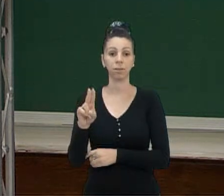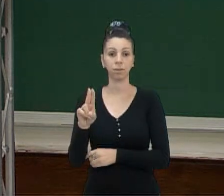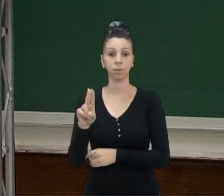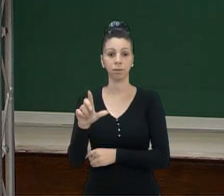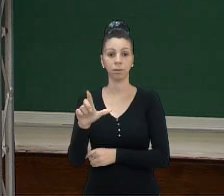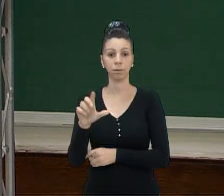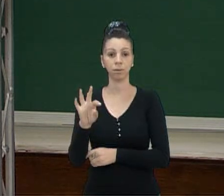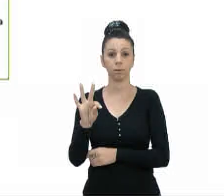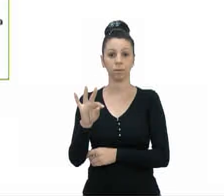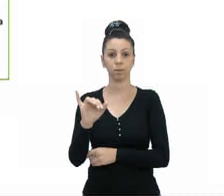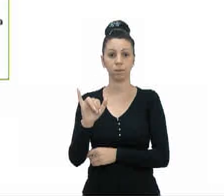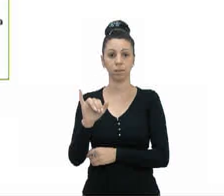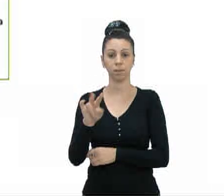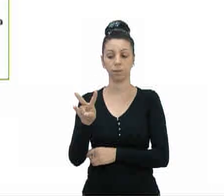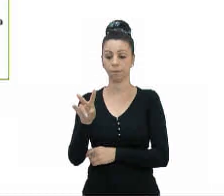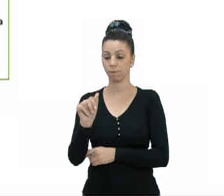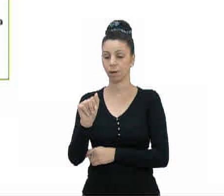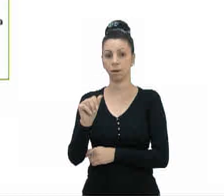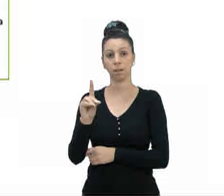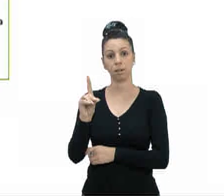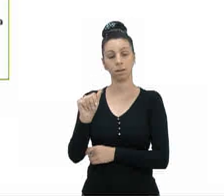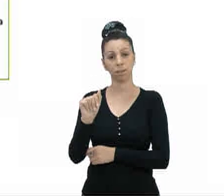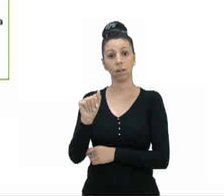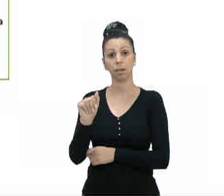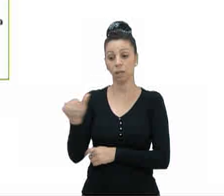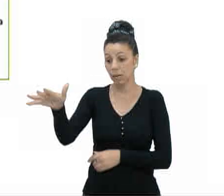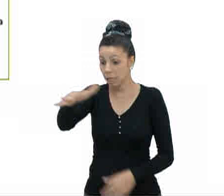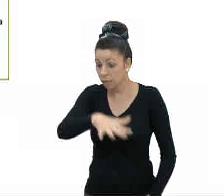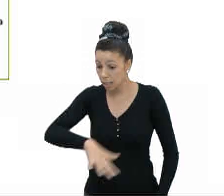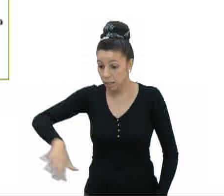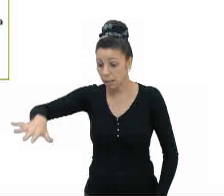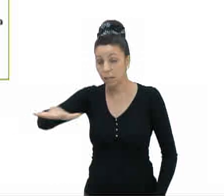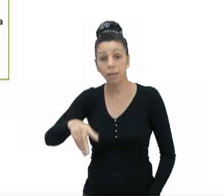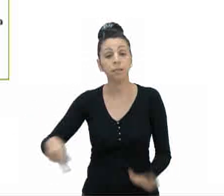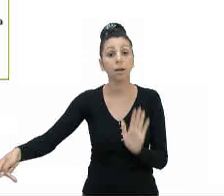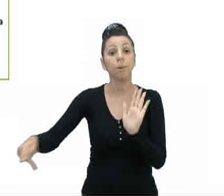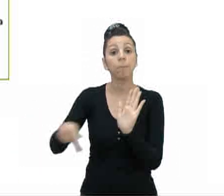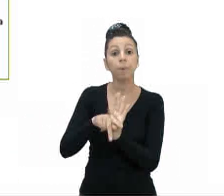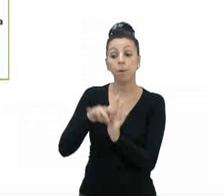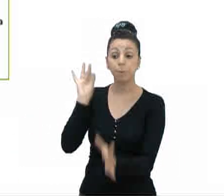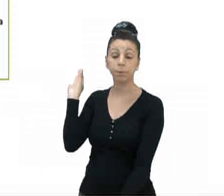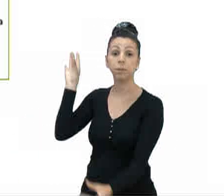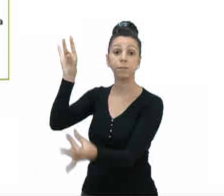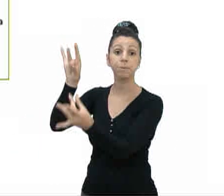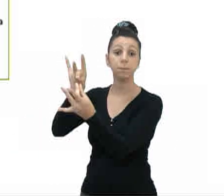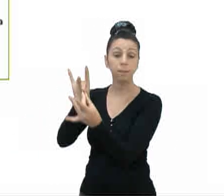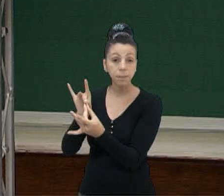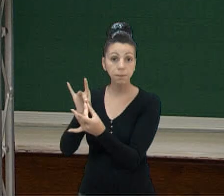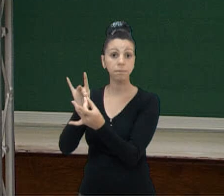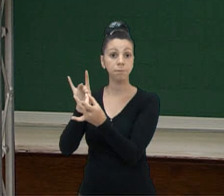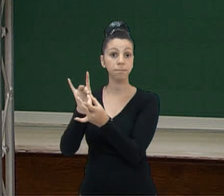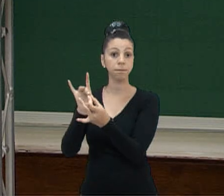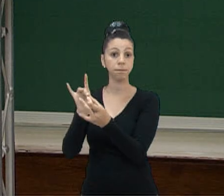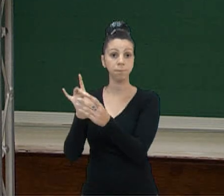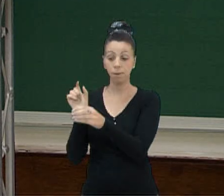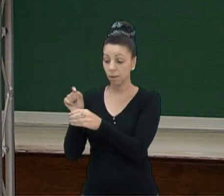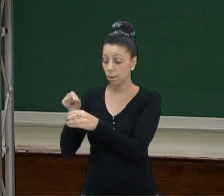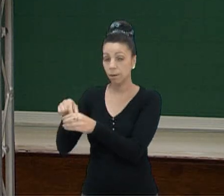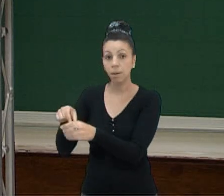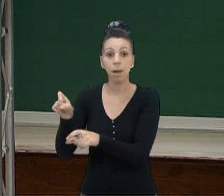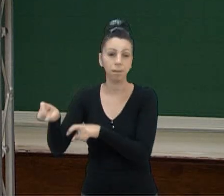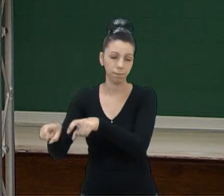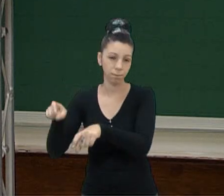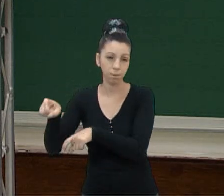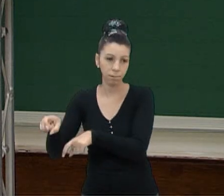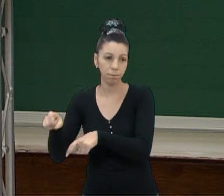aqui, nós vamos ter a área de uso na Europa para a agricultura. Então, estabelecendo as devidas relações ali entre